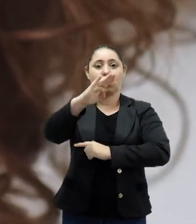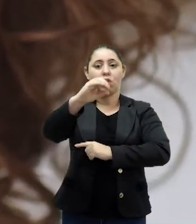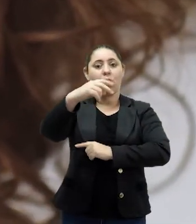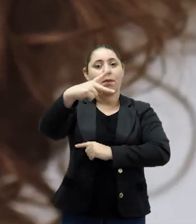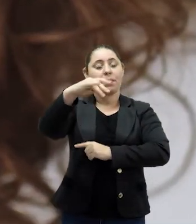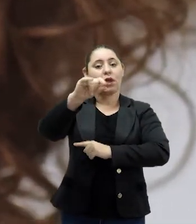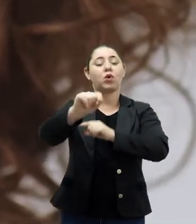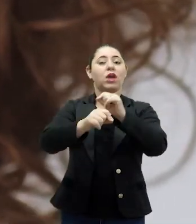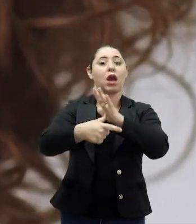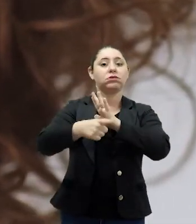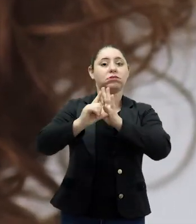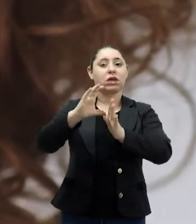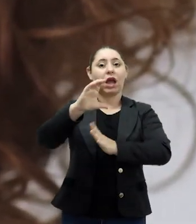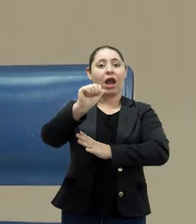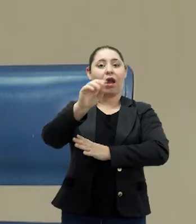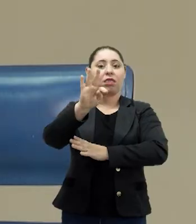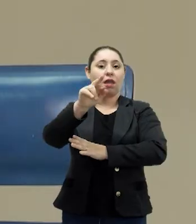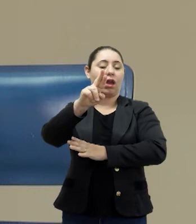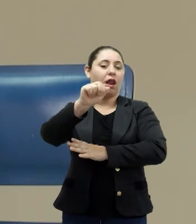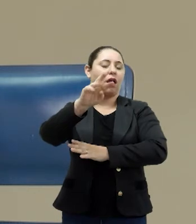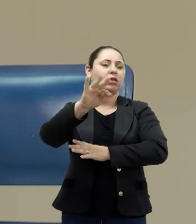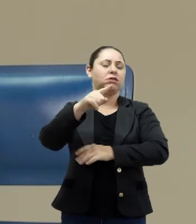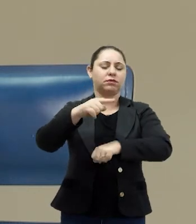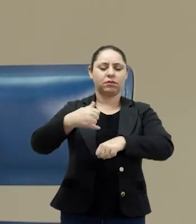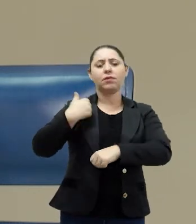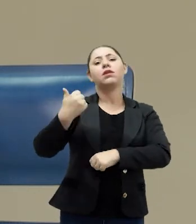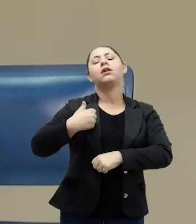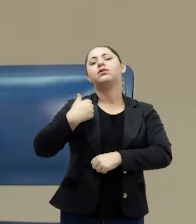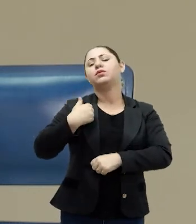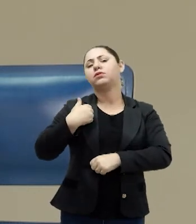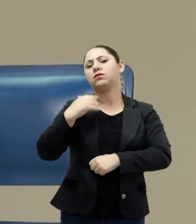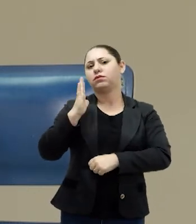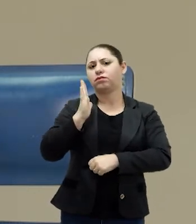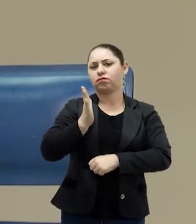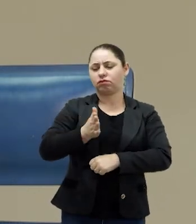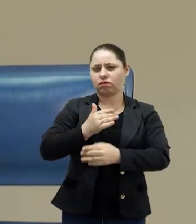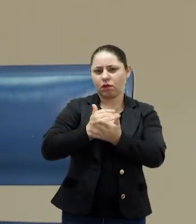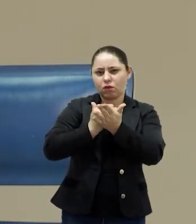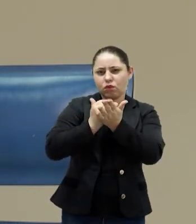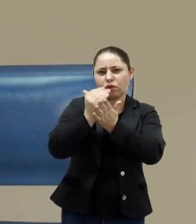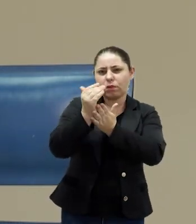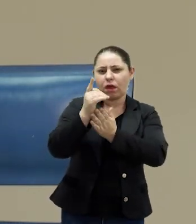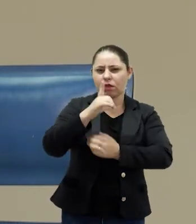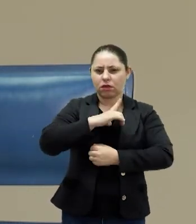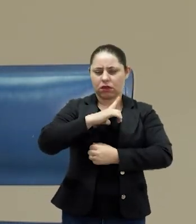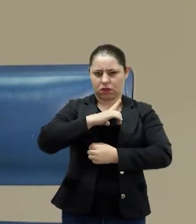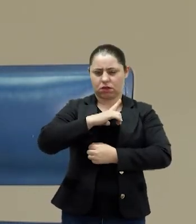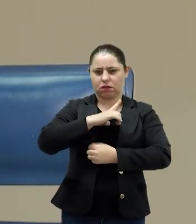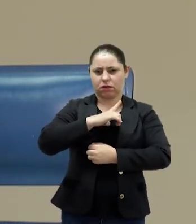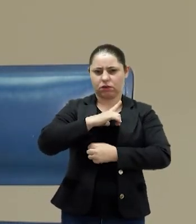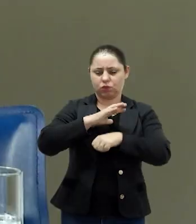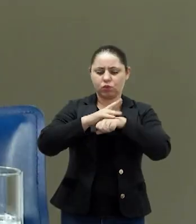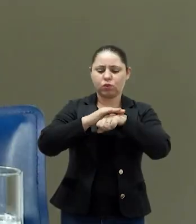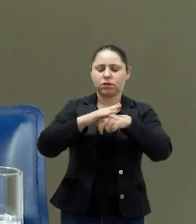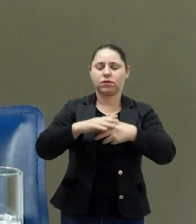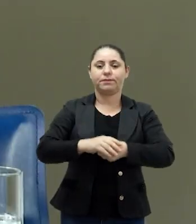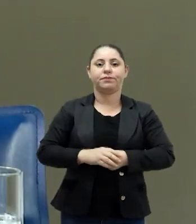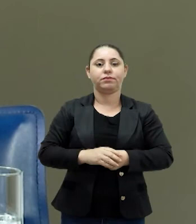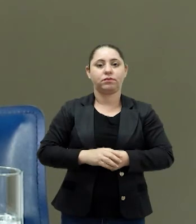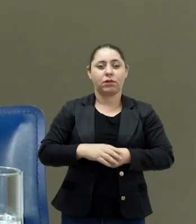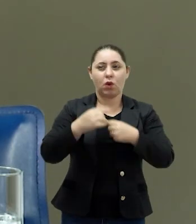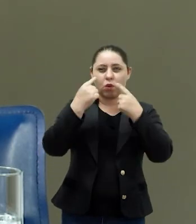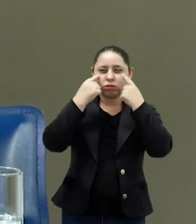antecede normalmente a catarata. E a partir de quantos anos que a pessoa já começa a ter essa catarata?